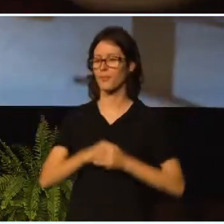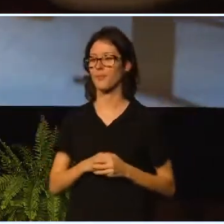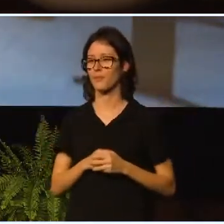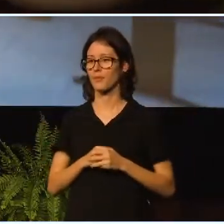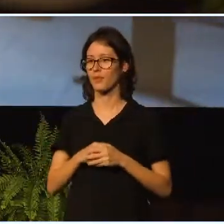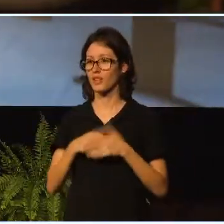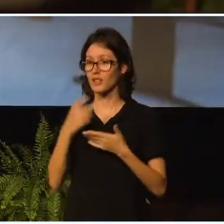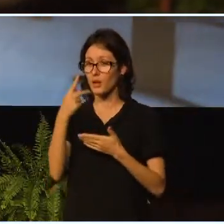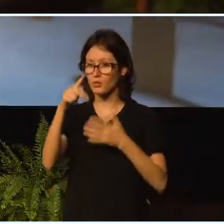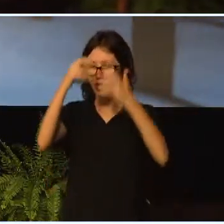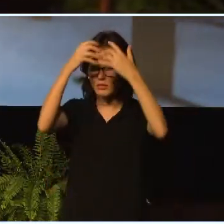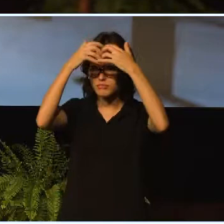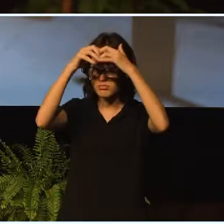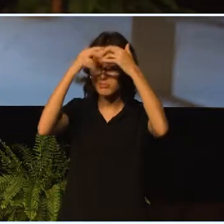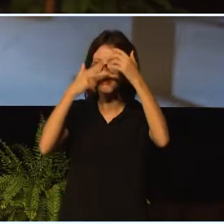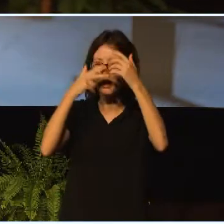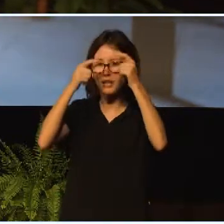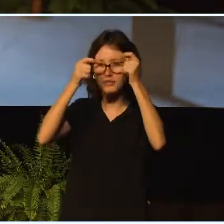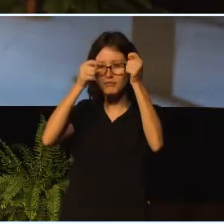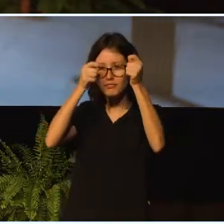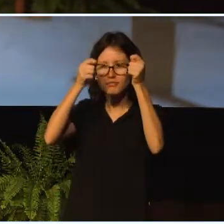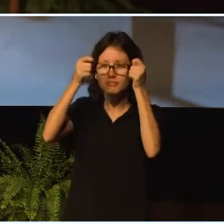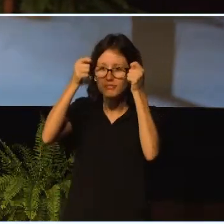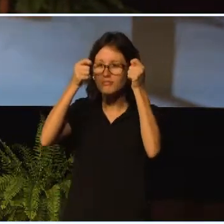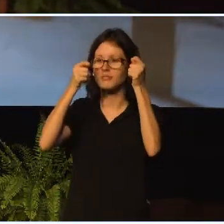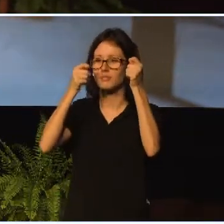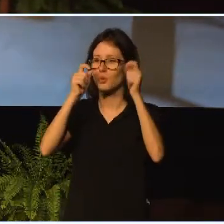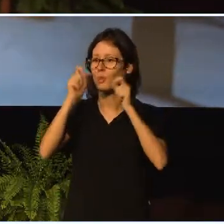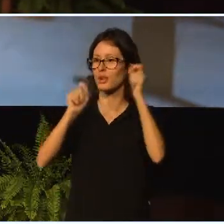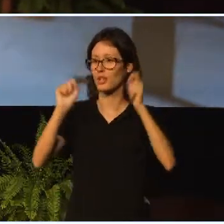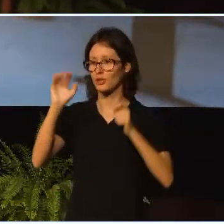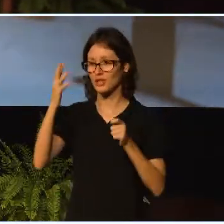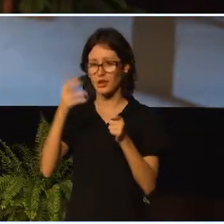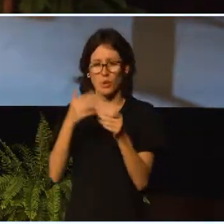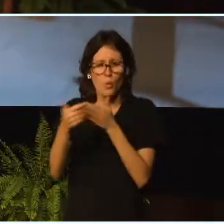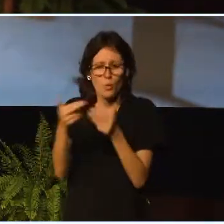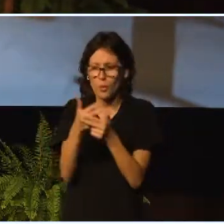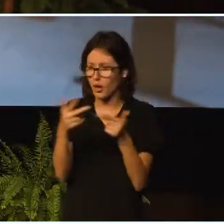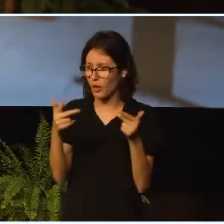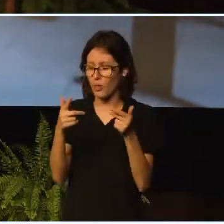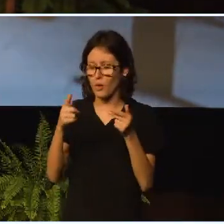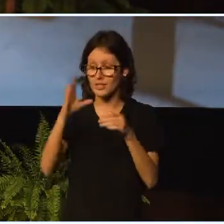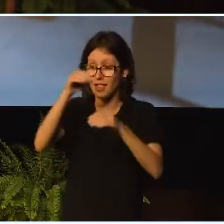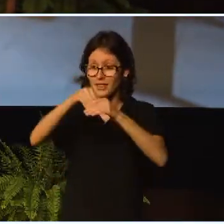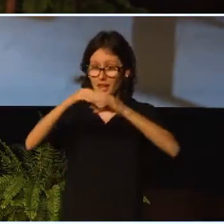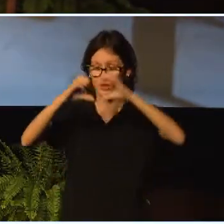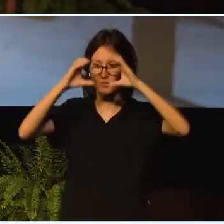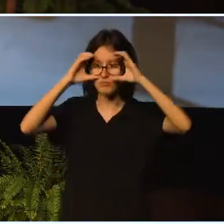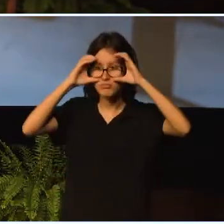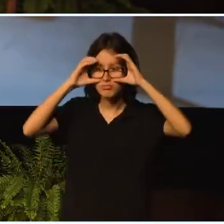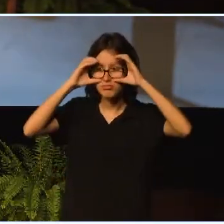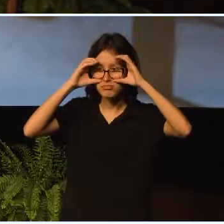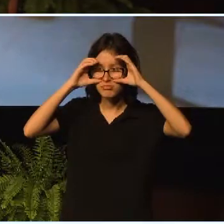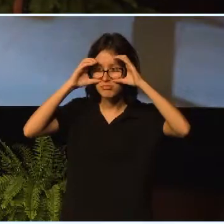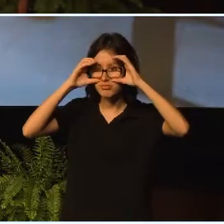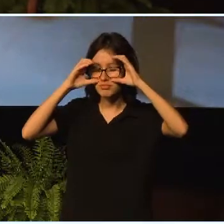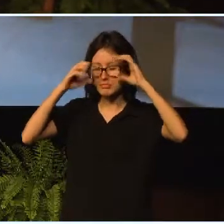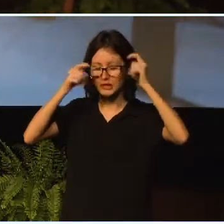Então, o seu cérebro começa a controlar coisas, qualquer coisa, dentro da realidade virtual.